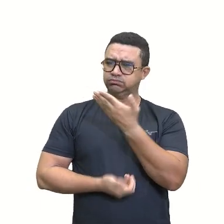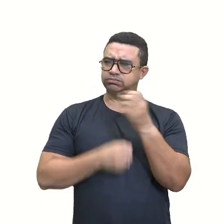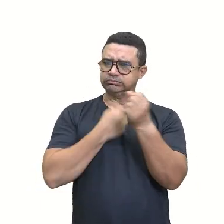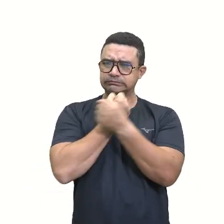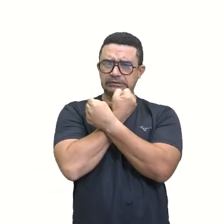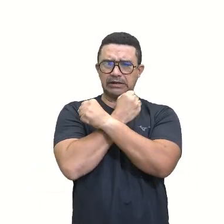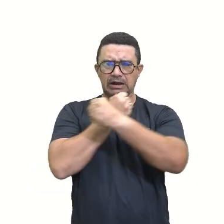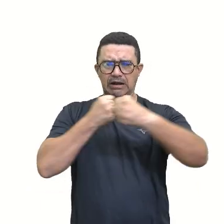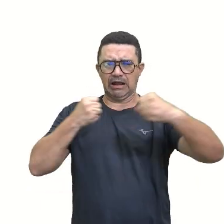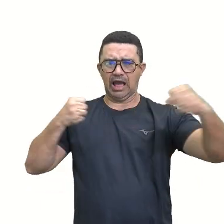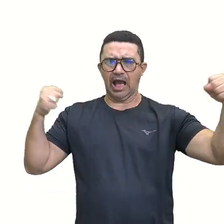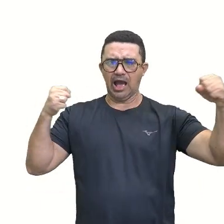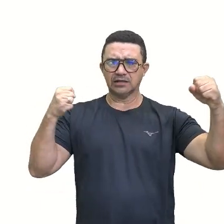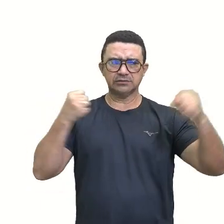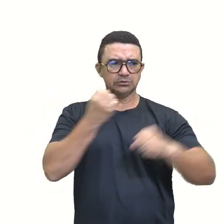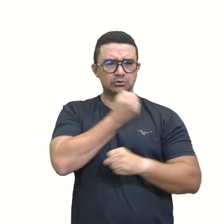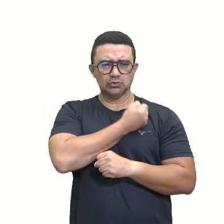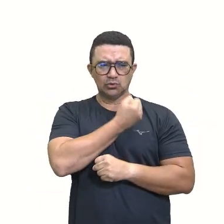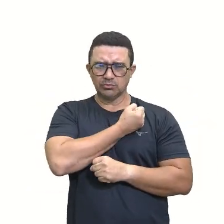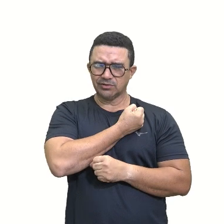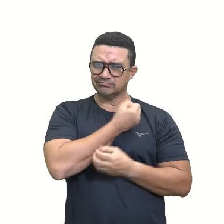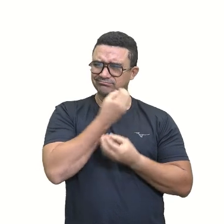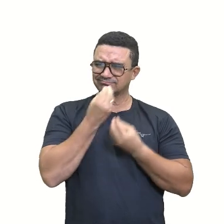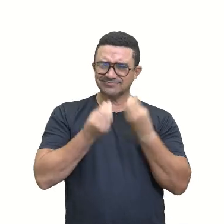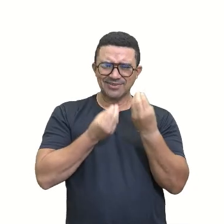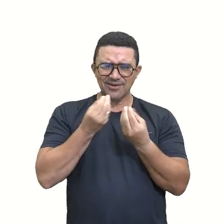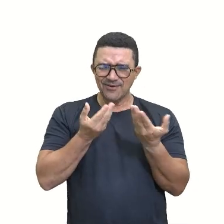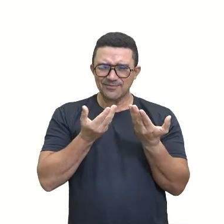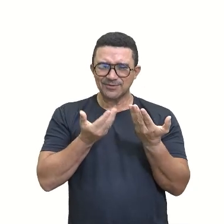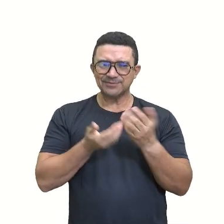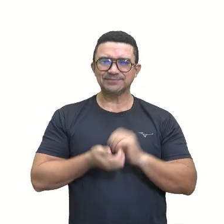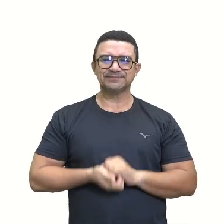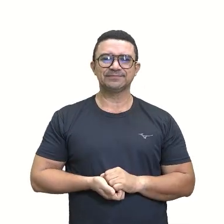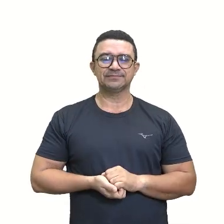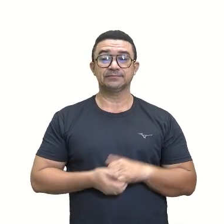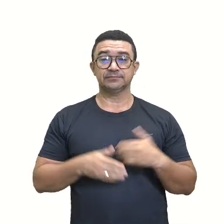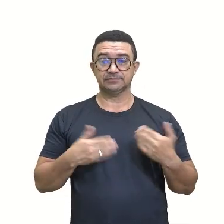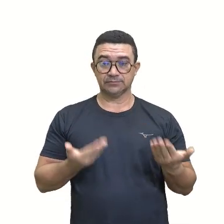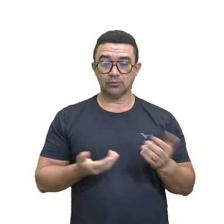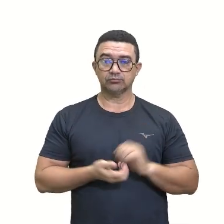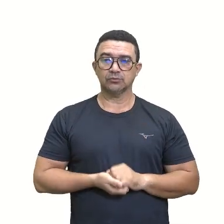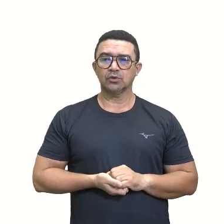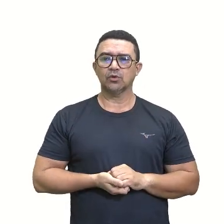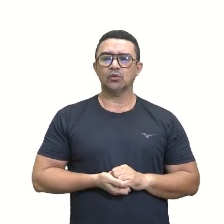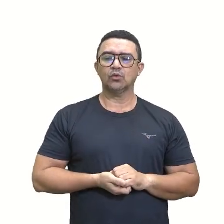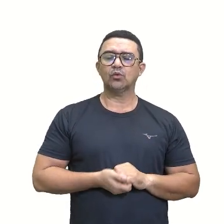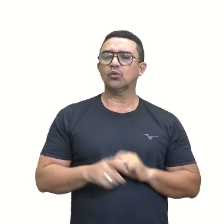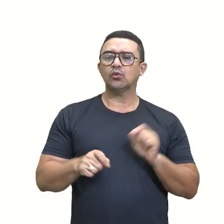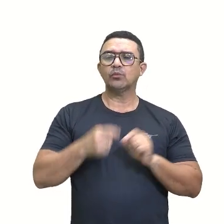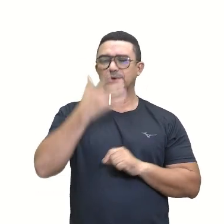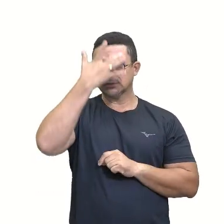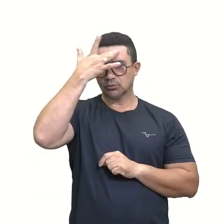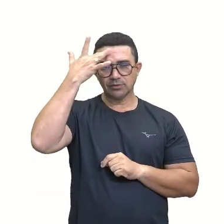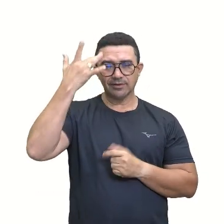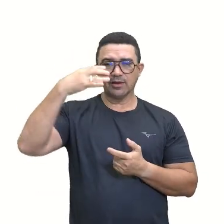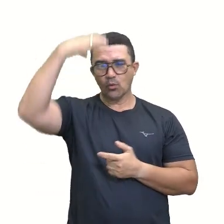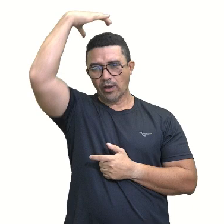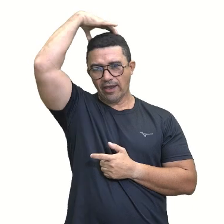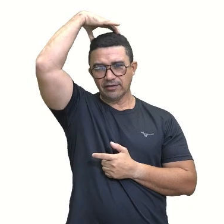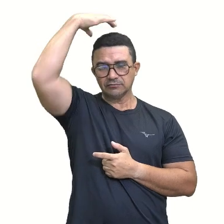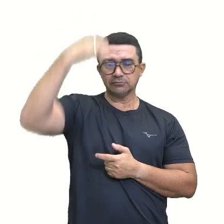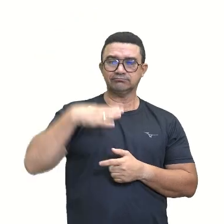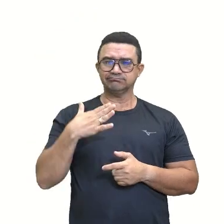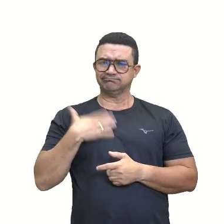esse número todo, por que então que o Rajá ficou impressionado? Porque